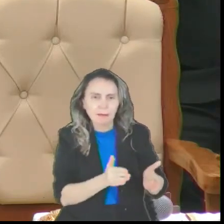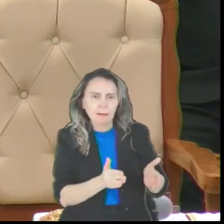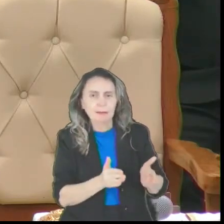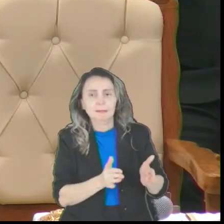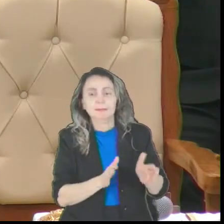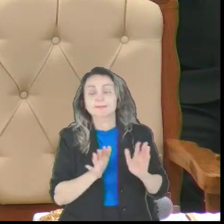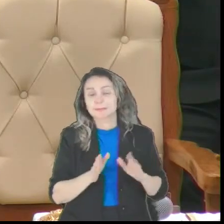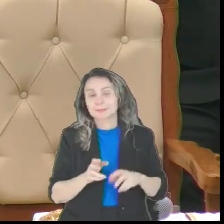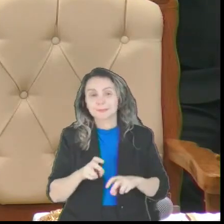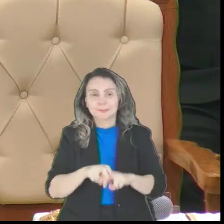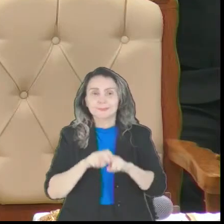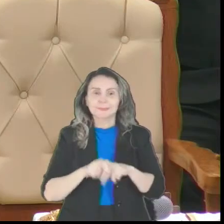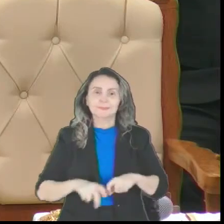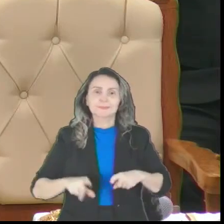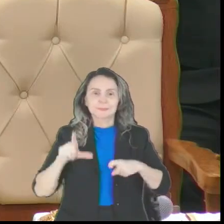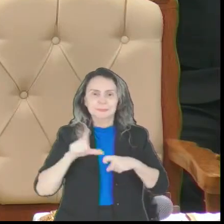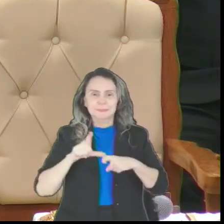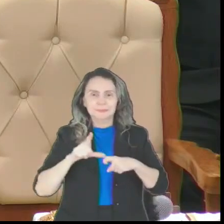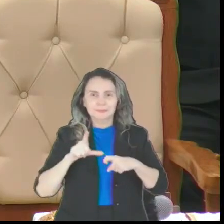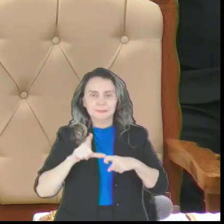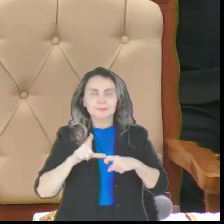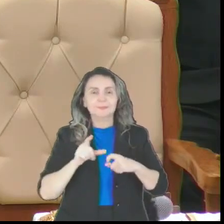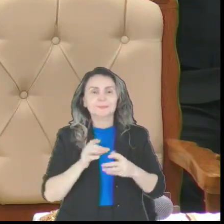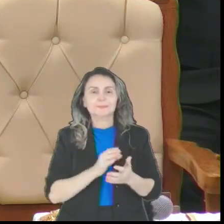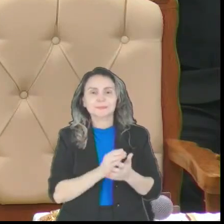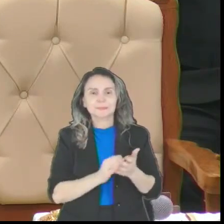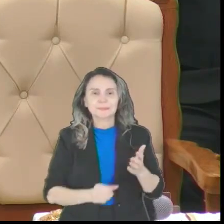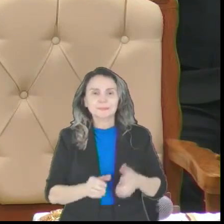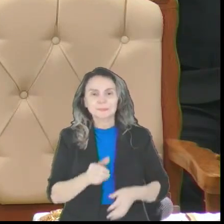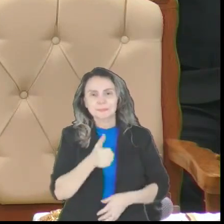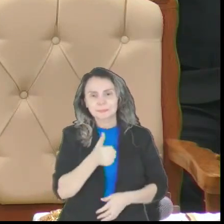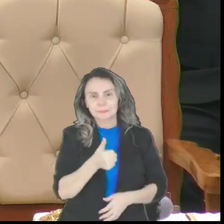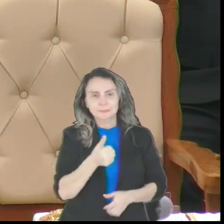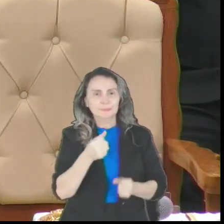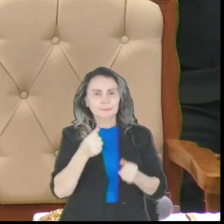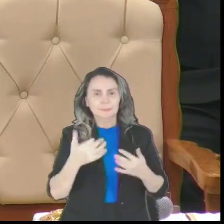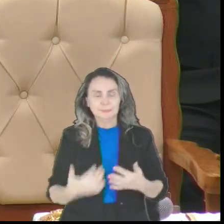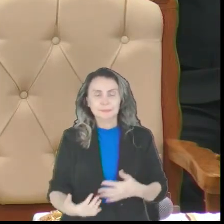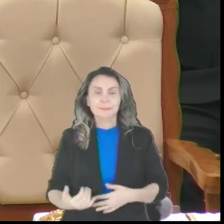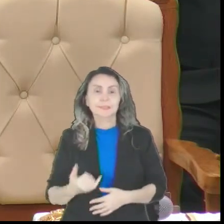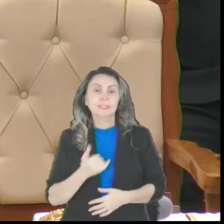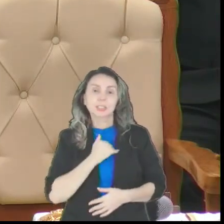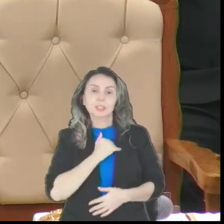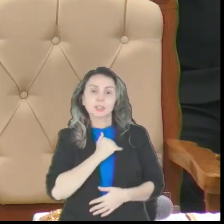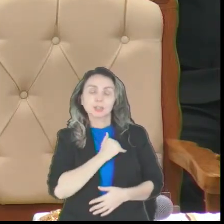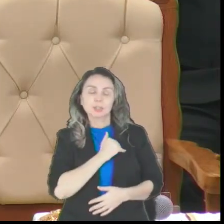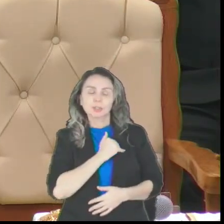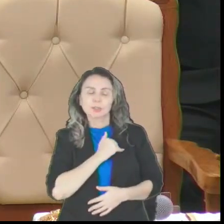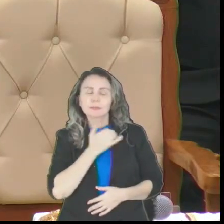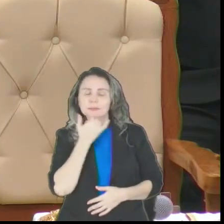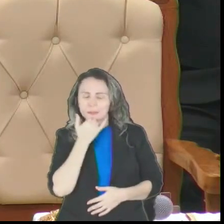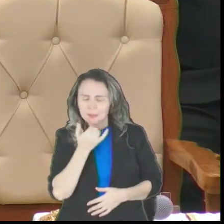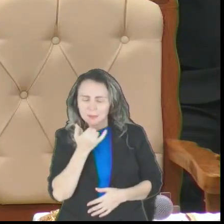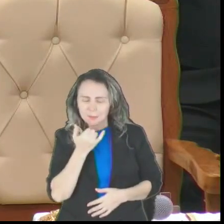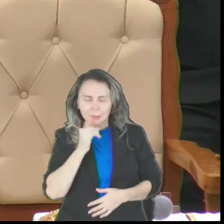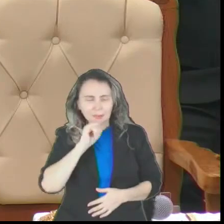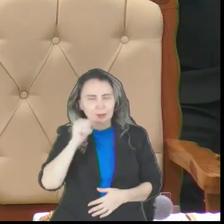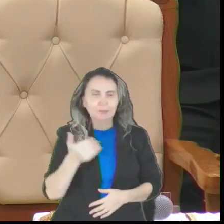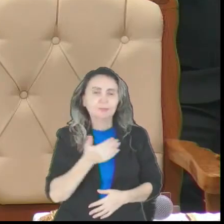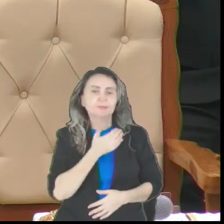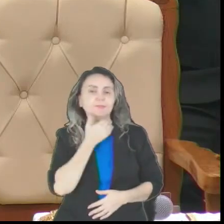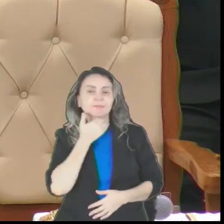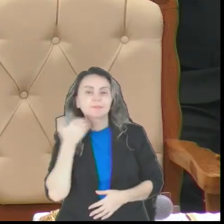Lucas, no seu evangelho, no capítulo 1, está dizendo que João veio como precursor de Cristo, e ele